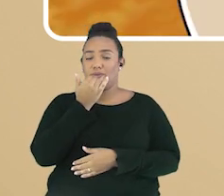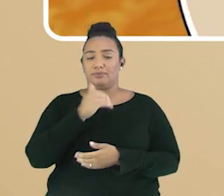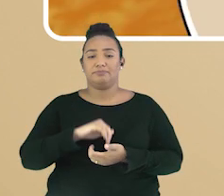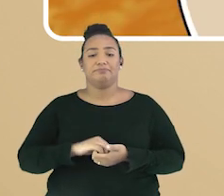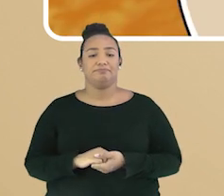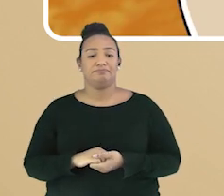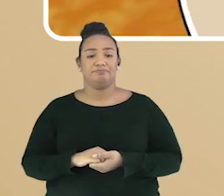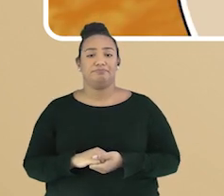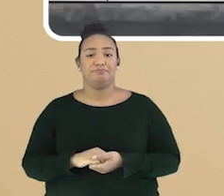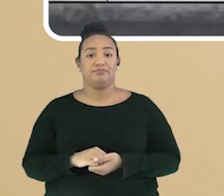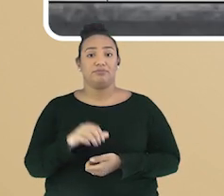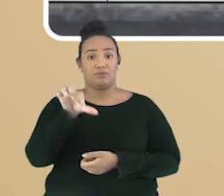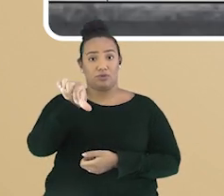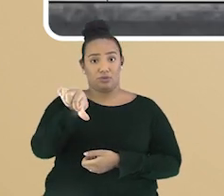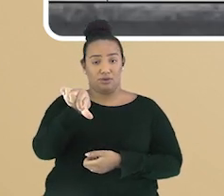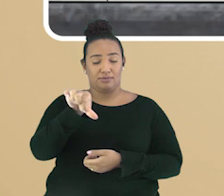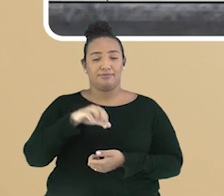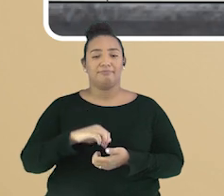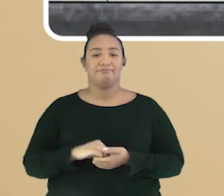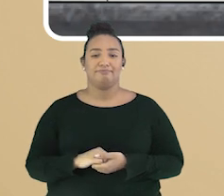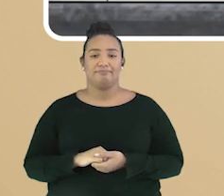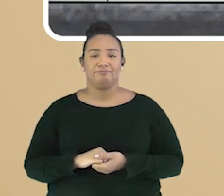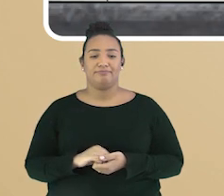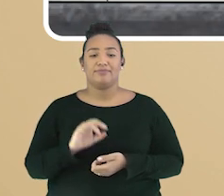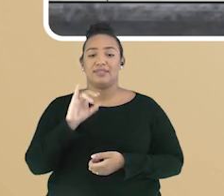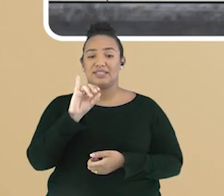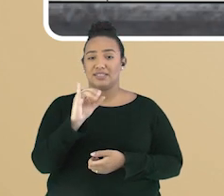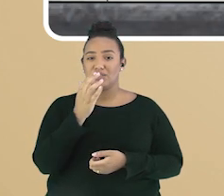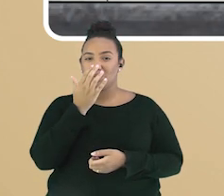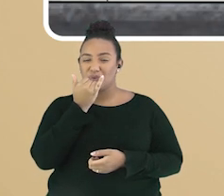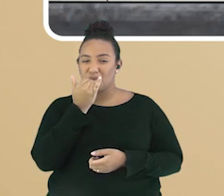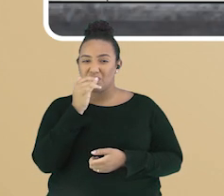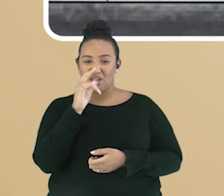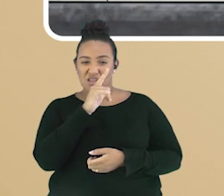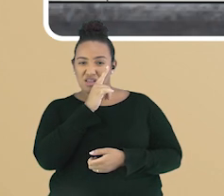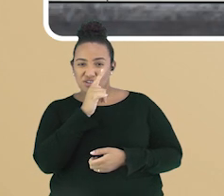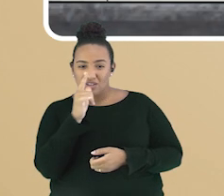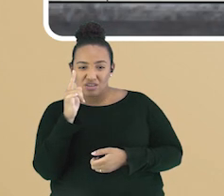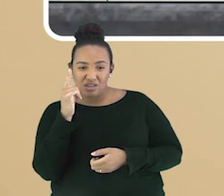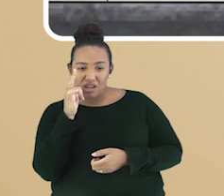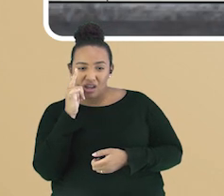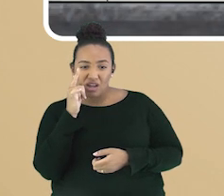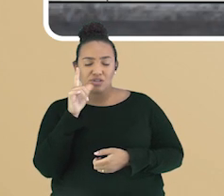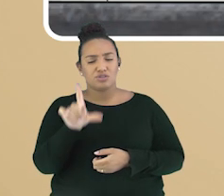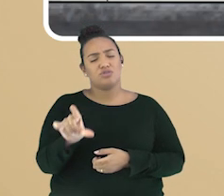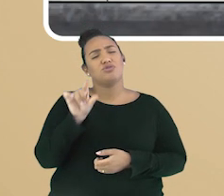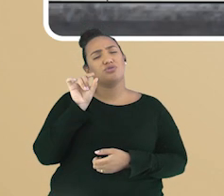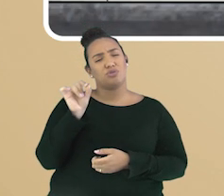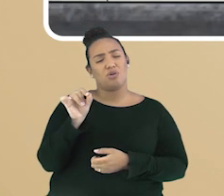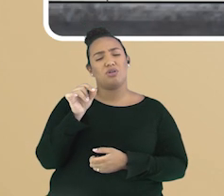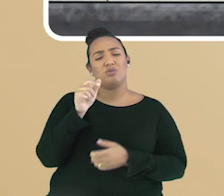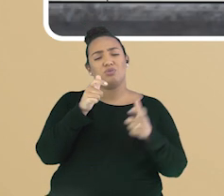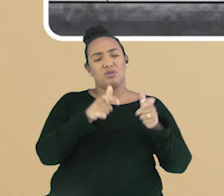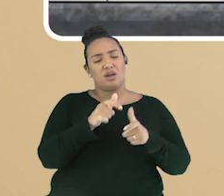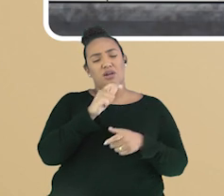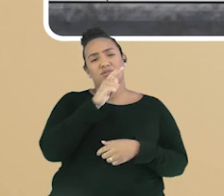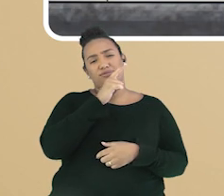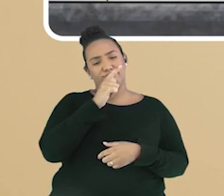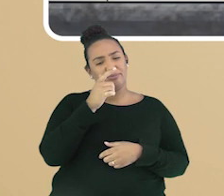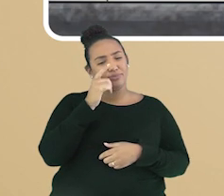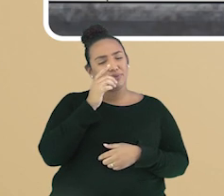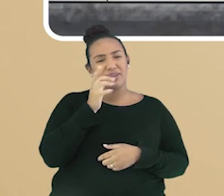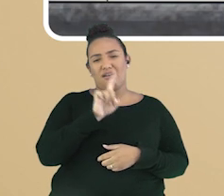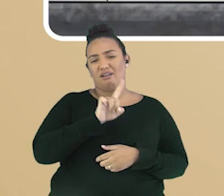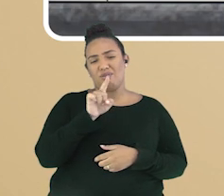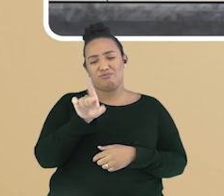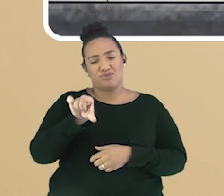9. Quando for comer fora, dê preferência a locais que servem comidas feitas na hora. Mesmo na rua,